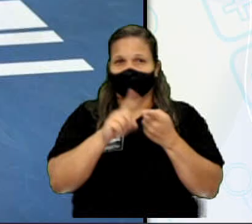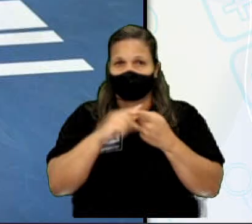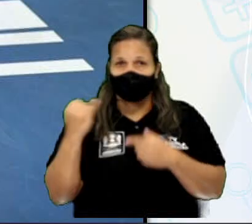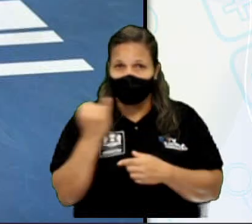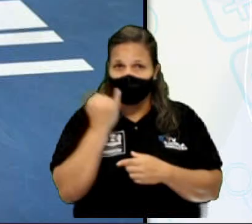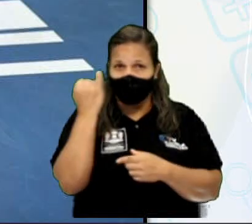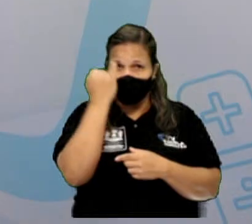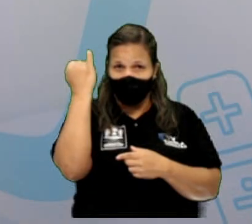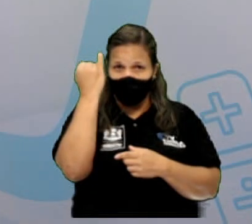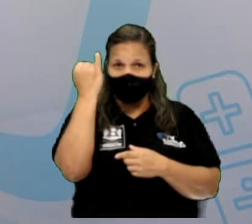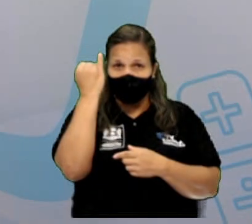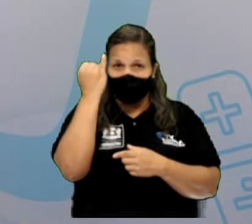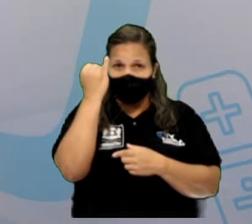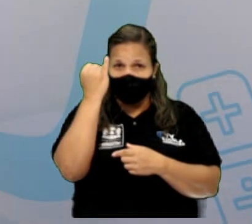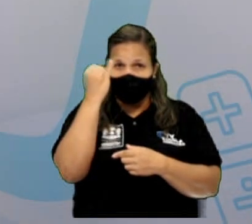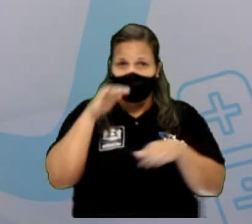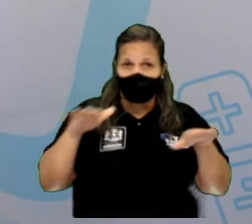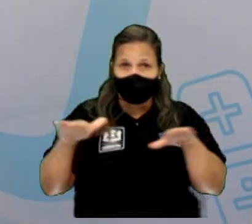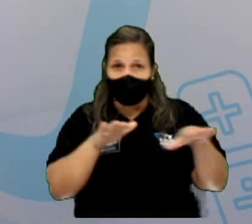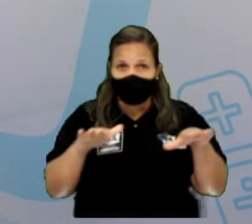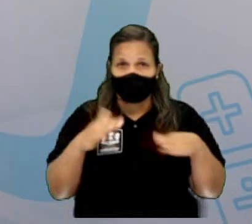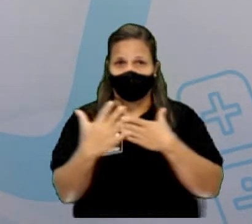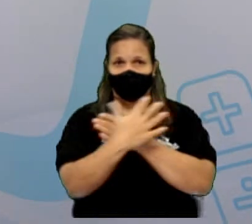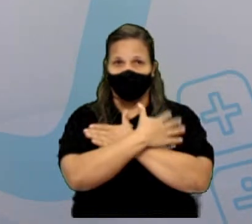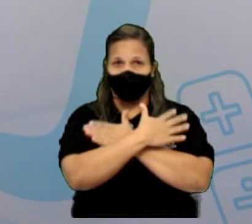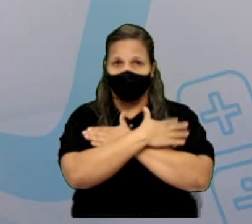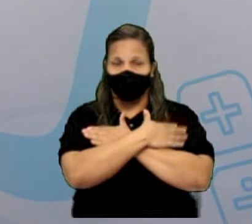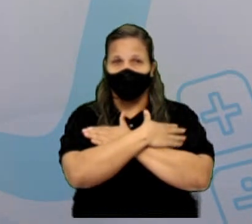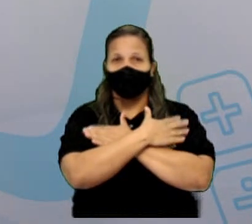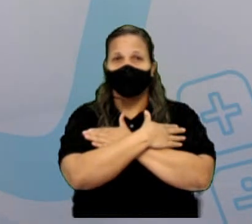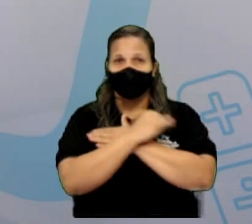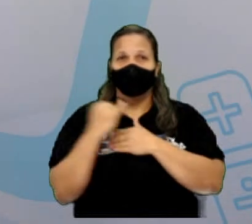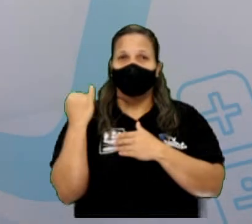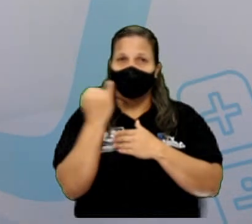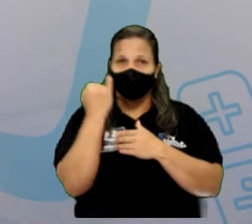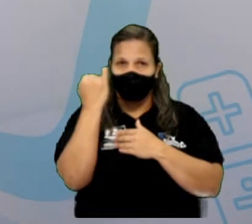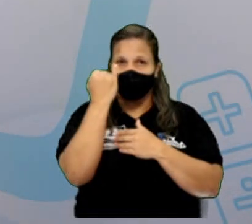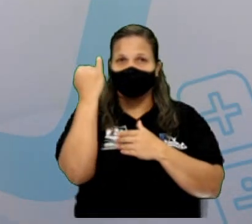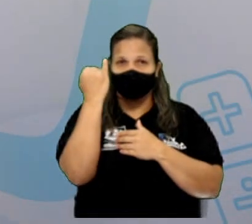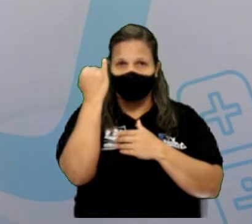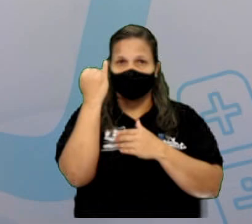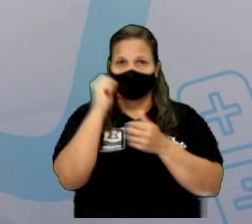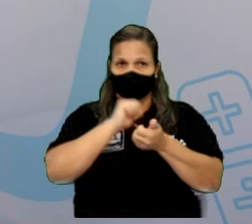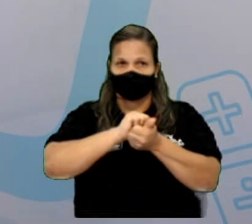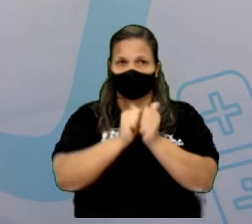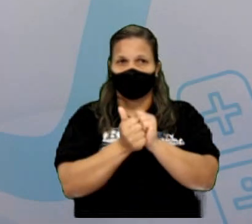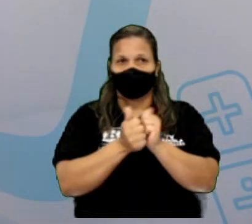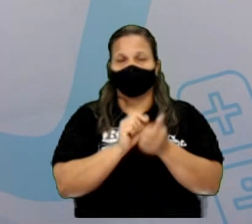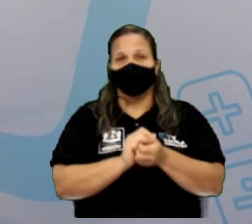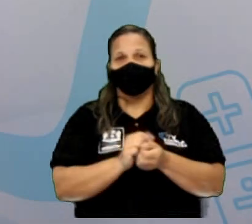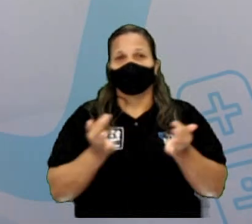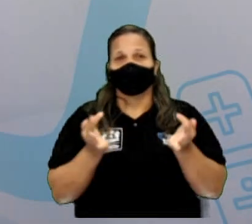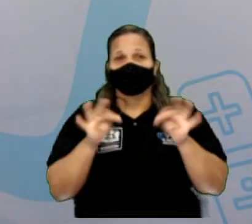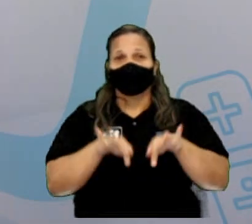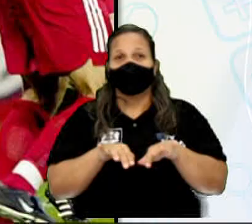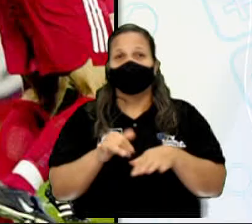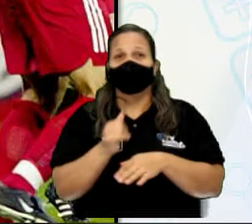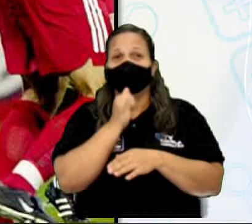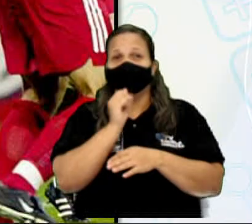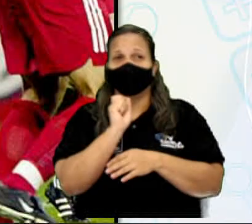de gestos, de movimentos corporais dizem respeito à técnica. E por fim, um último